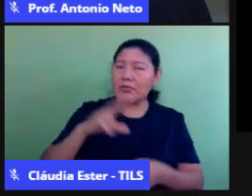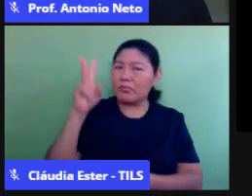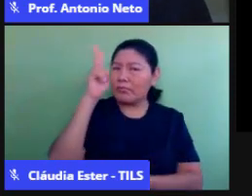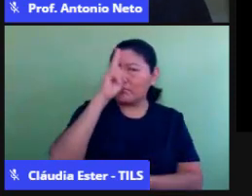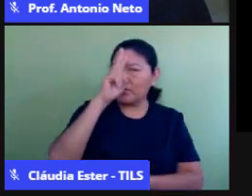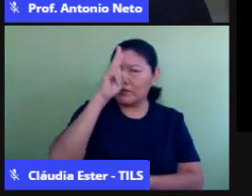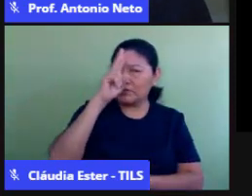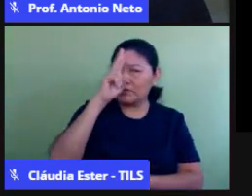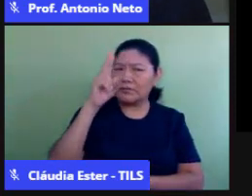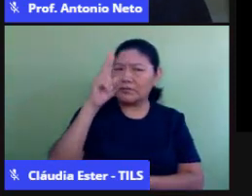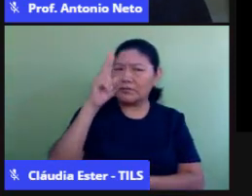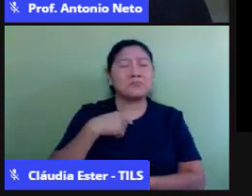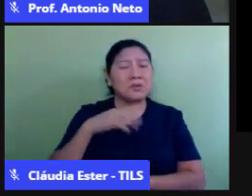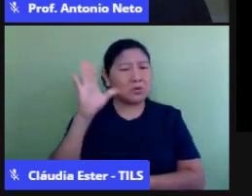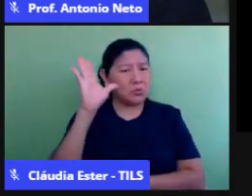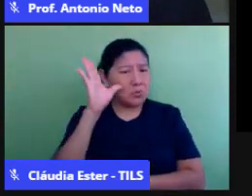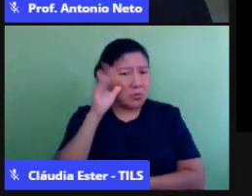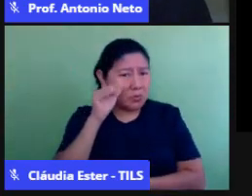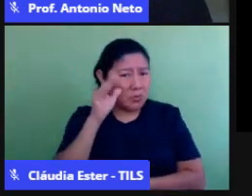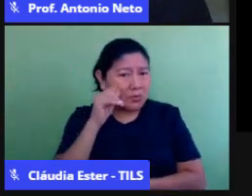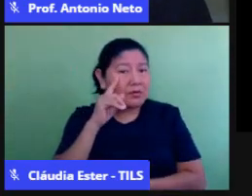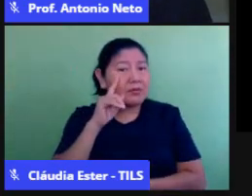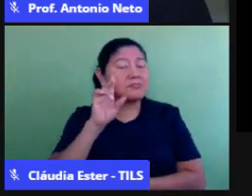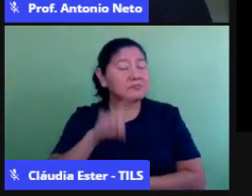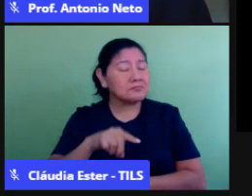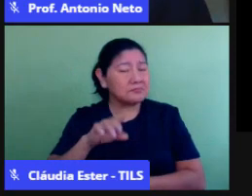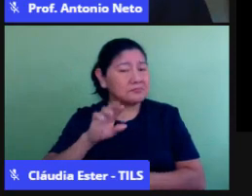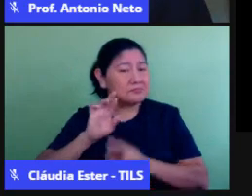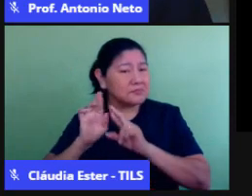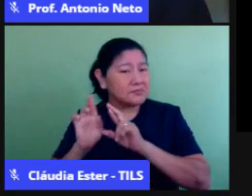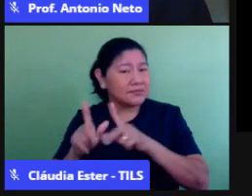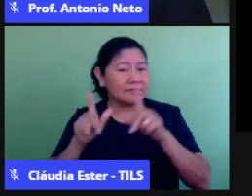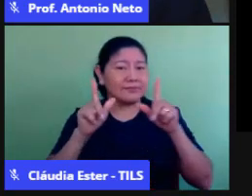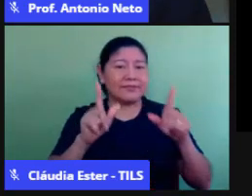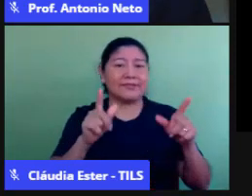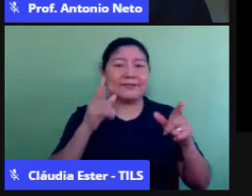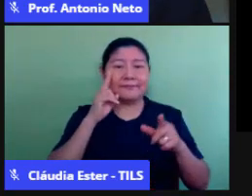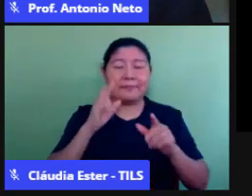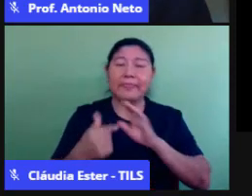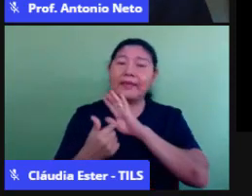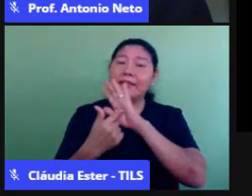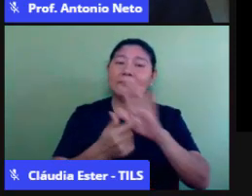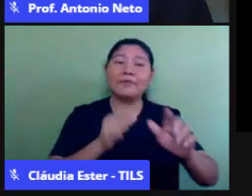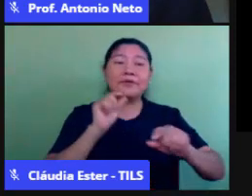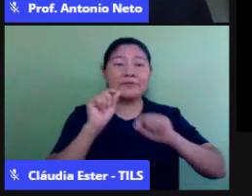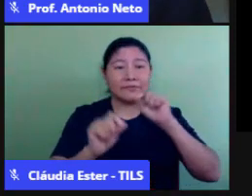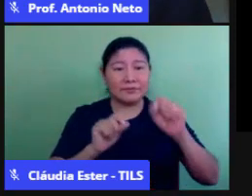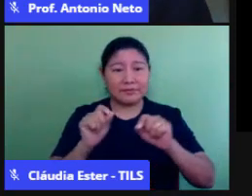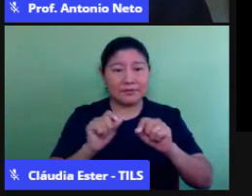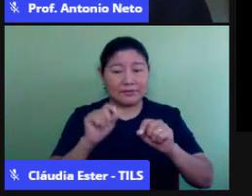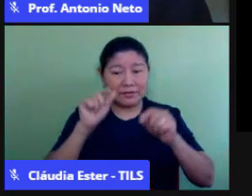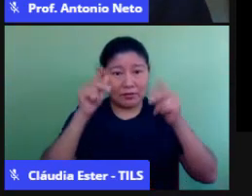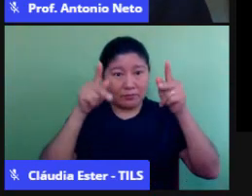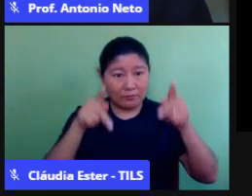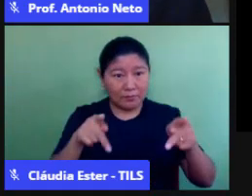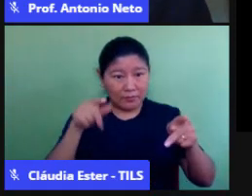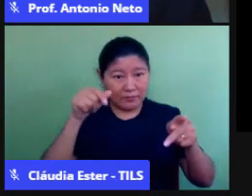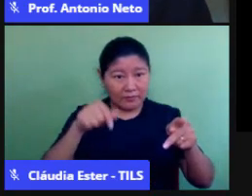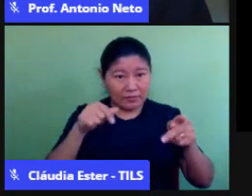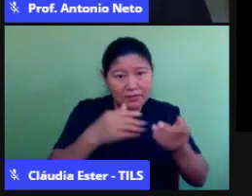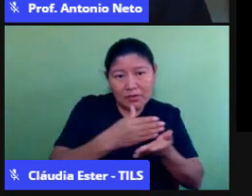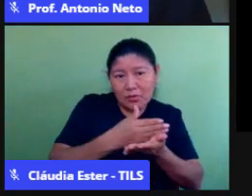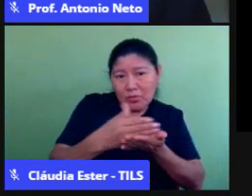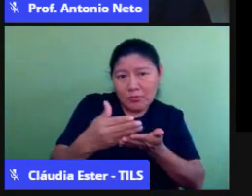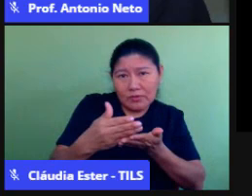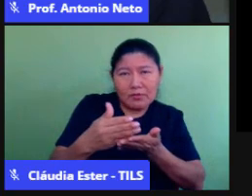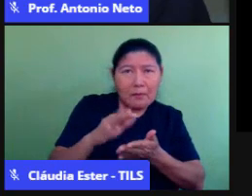muito interessante, muito dinâmica, né? Então, ela fala que o povoamento aqui se iniciou há